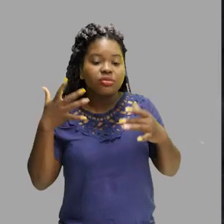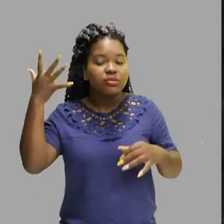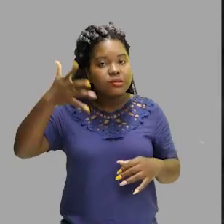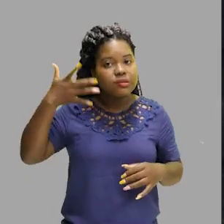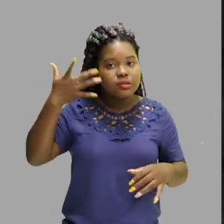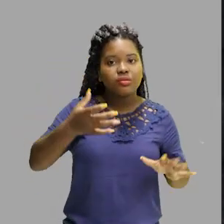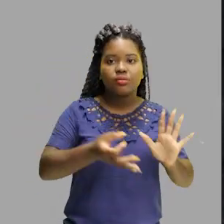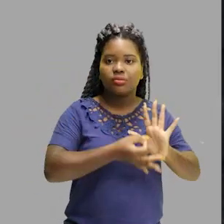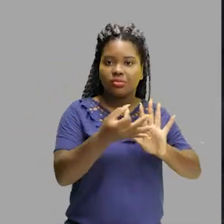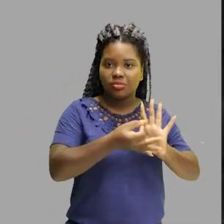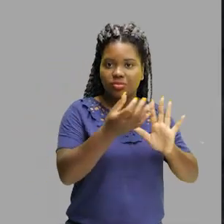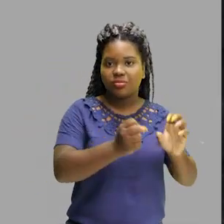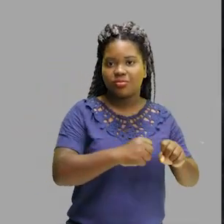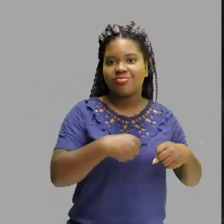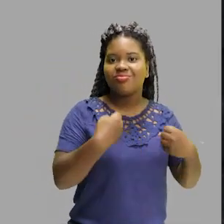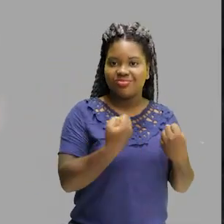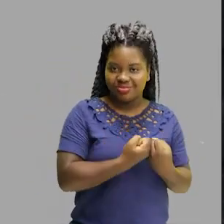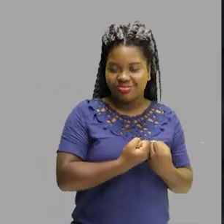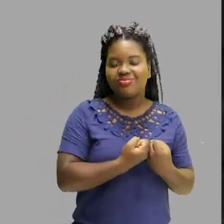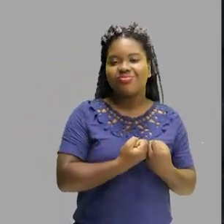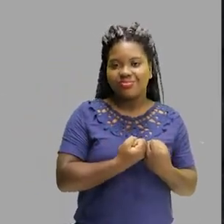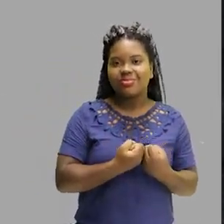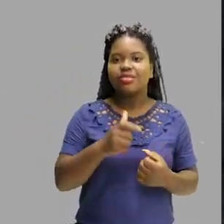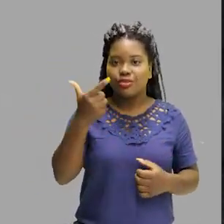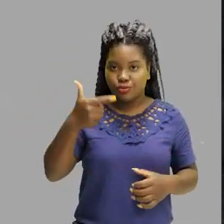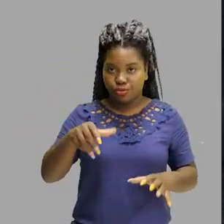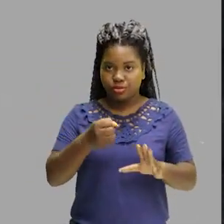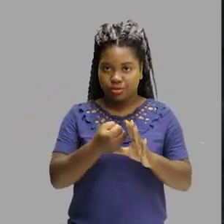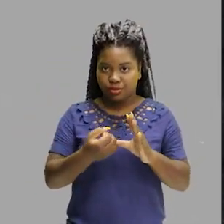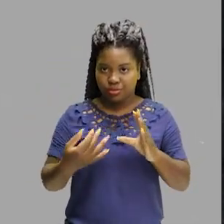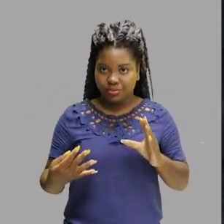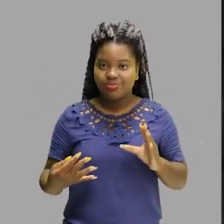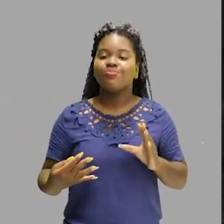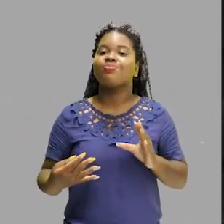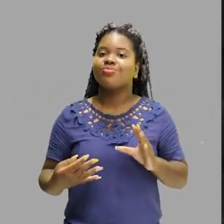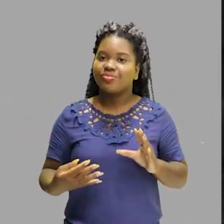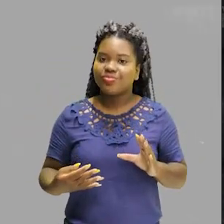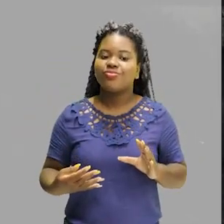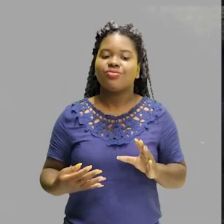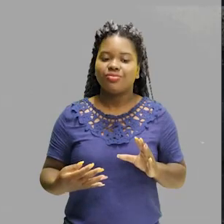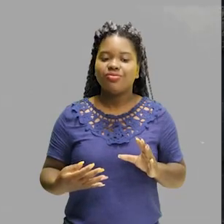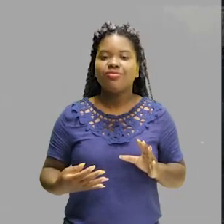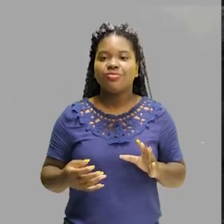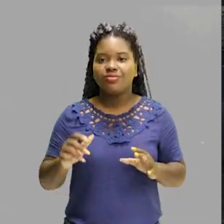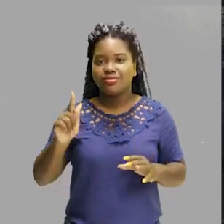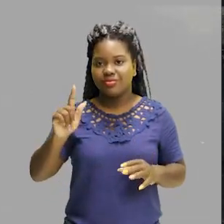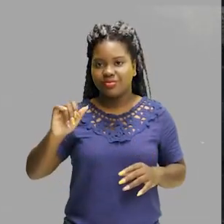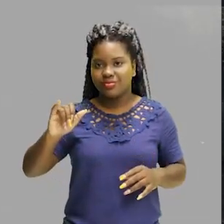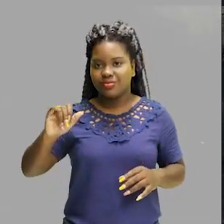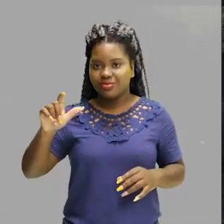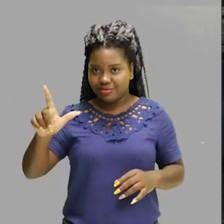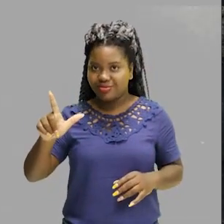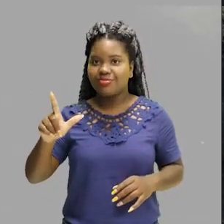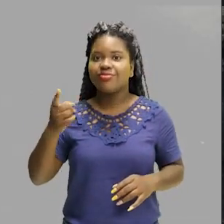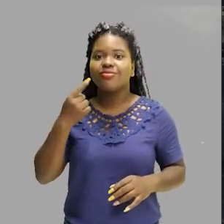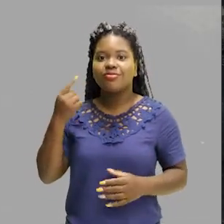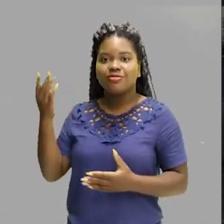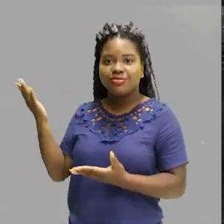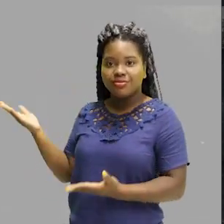a característica do alto. Então, olha só, continuando aqui as características do Gil Vicente, que você pode ver na sua